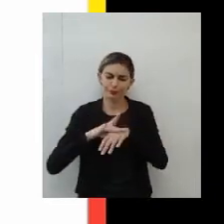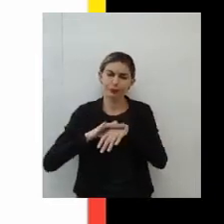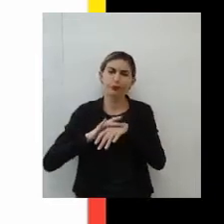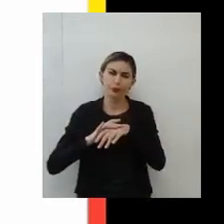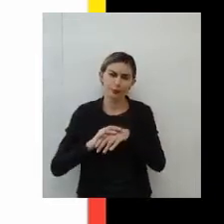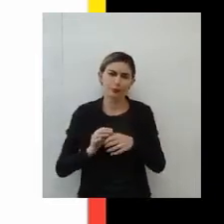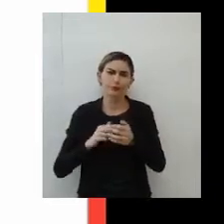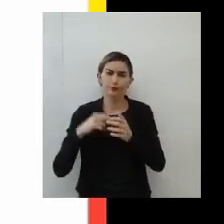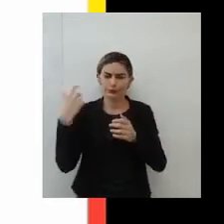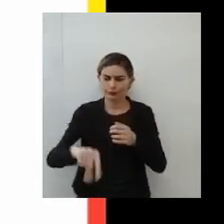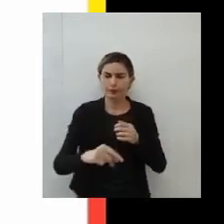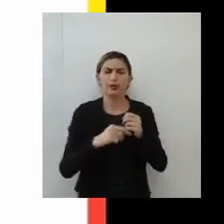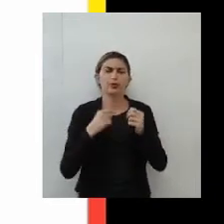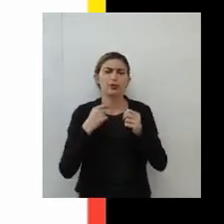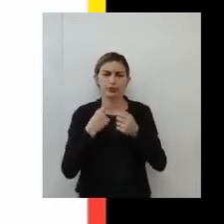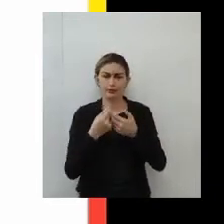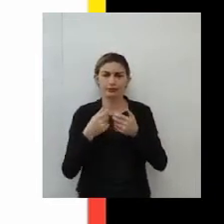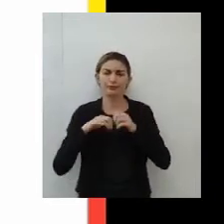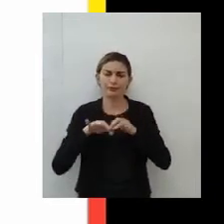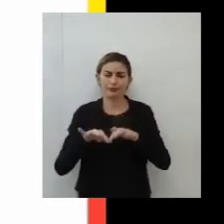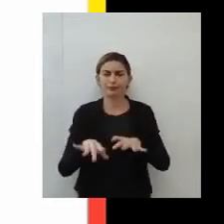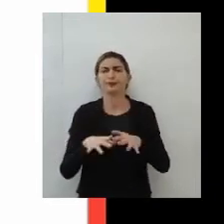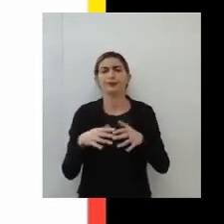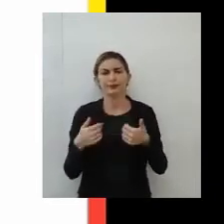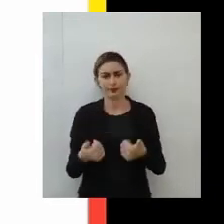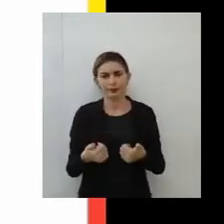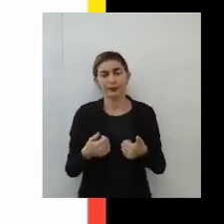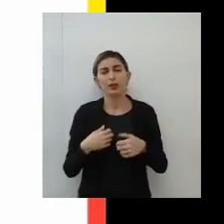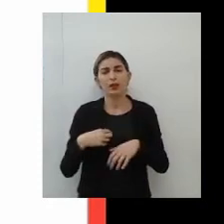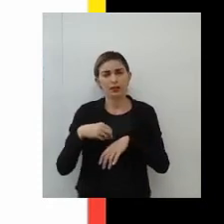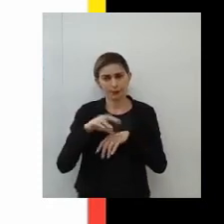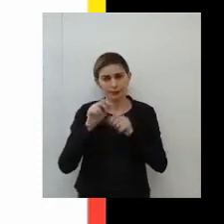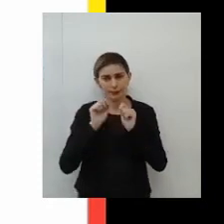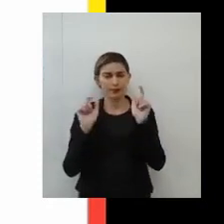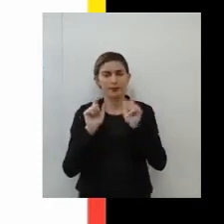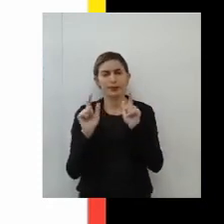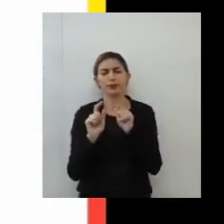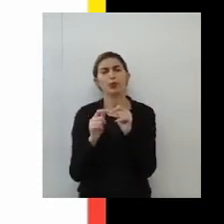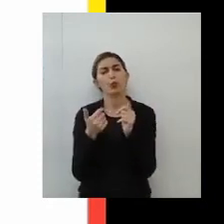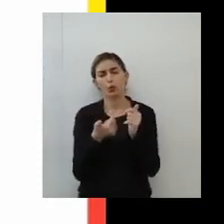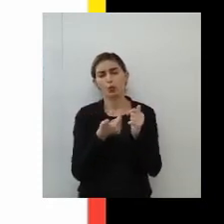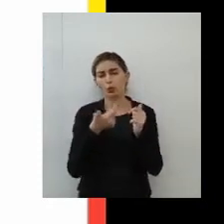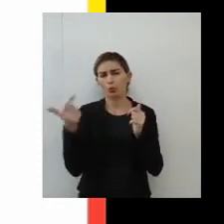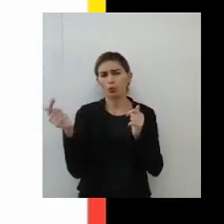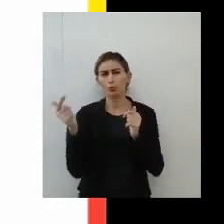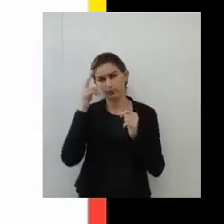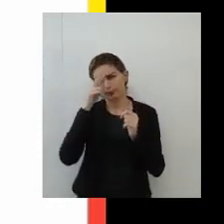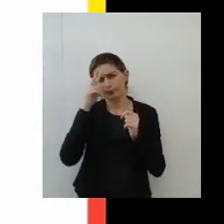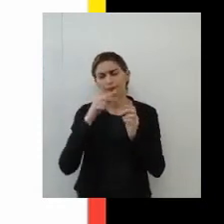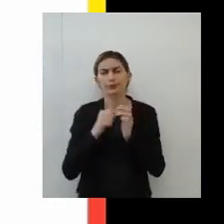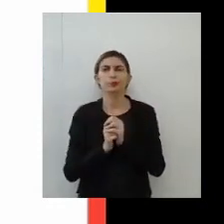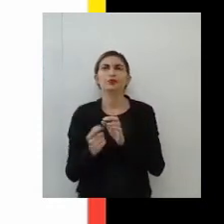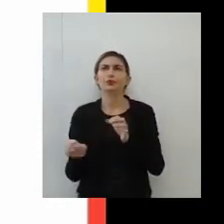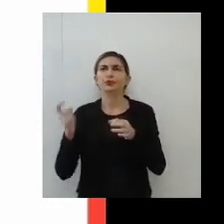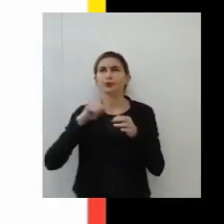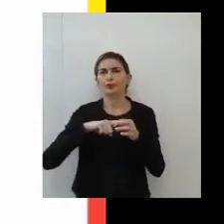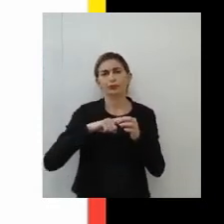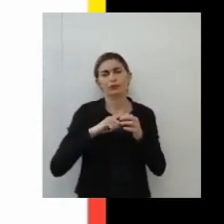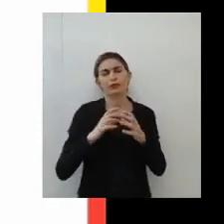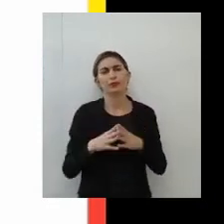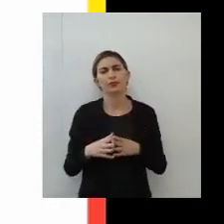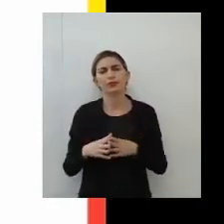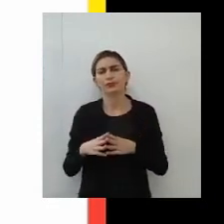consequentemente, da peste. Tranquilo? Então, fica esperto. Outro recorte, tá? Volta aí, por favor,